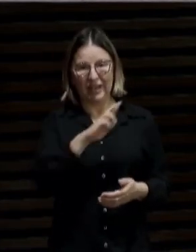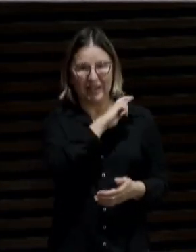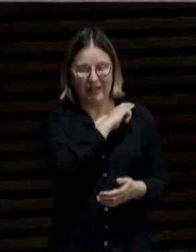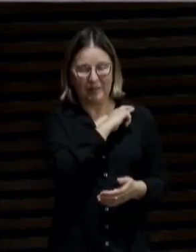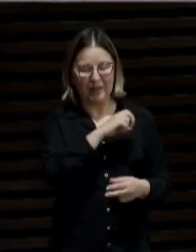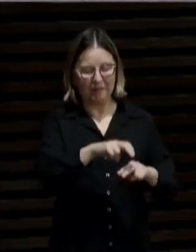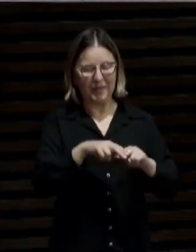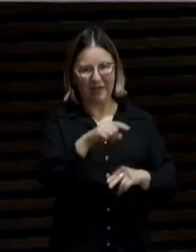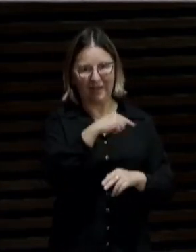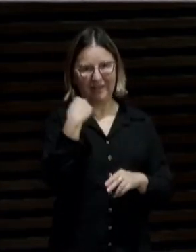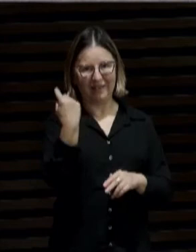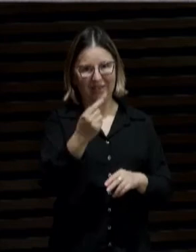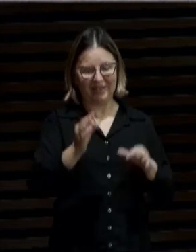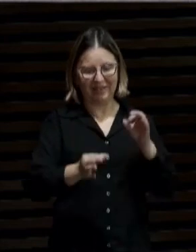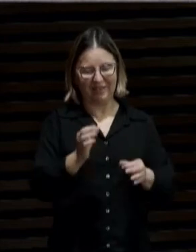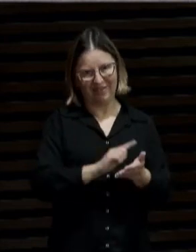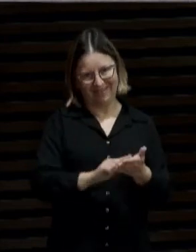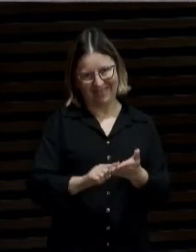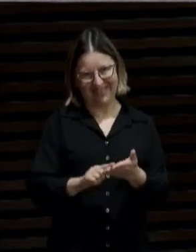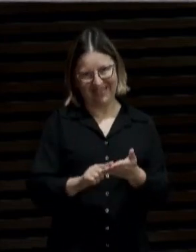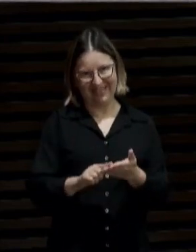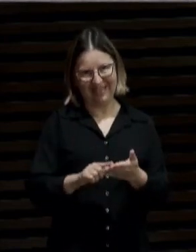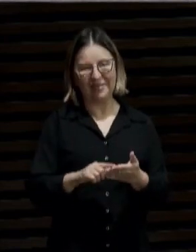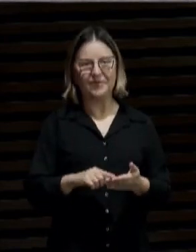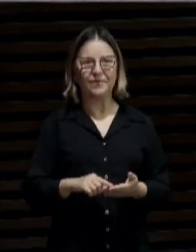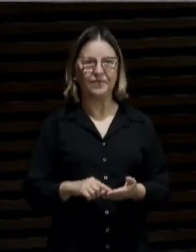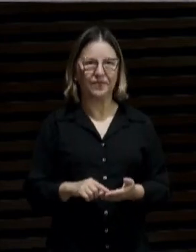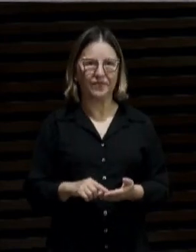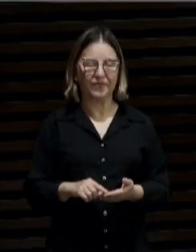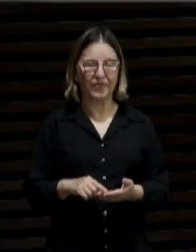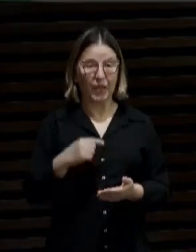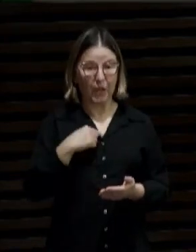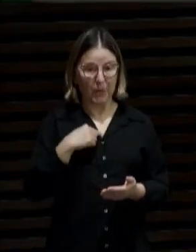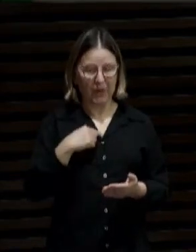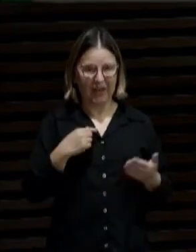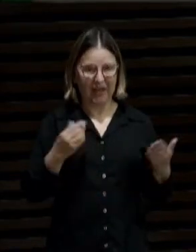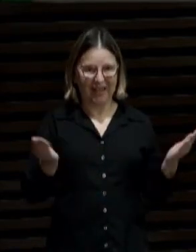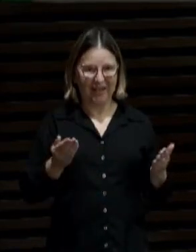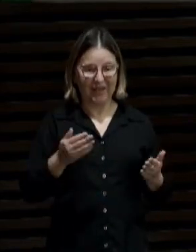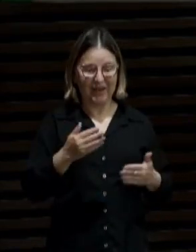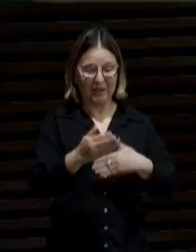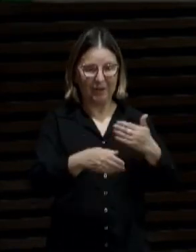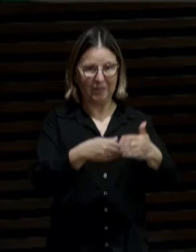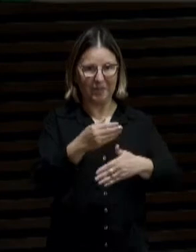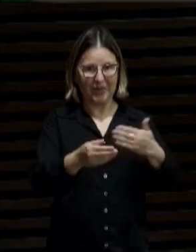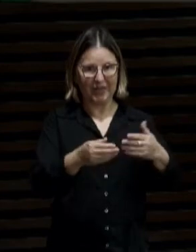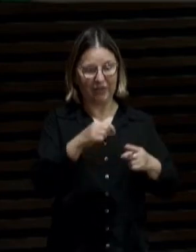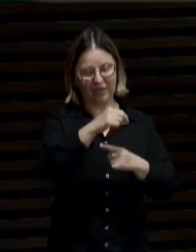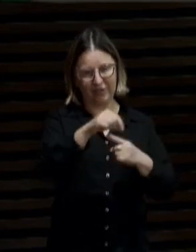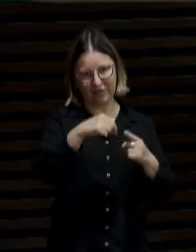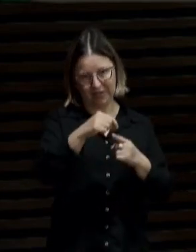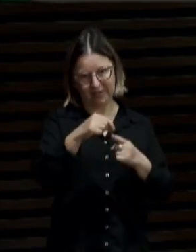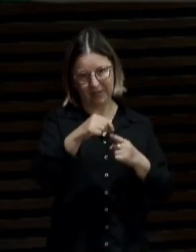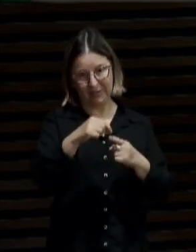às vezes, né? Santificação com justificação. Eu estou indo mal no meu processo de santificação, eu caio, eu peco. Aí eu